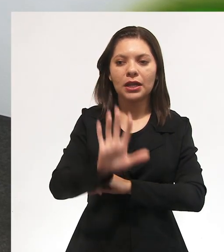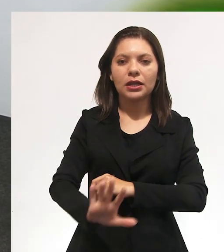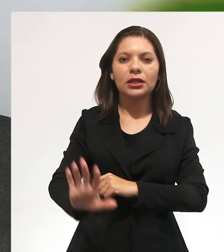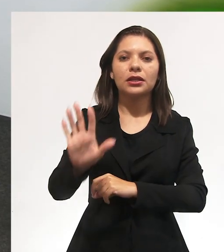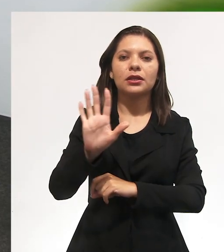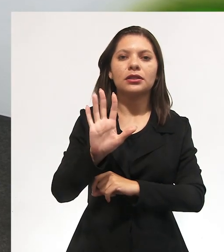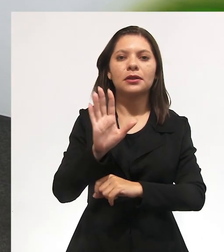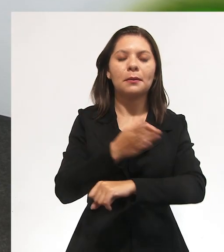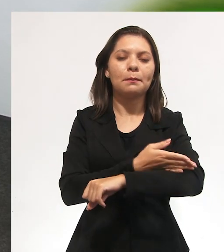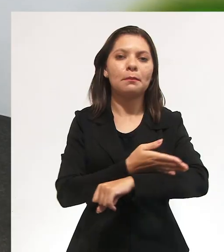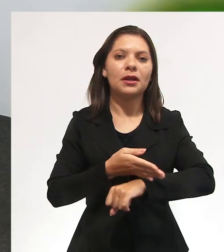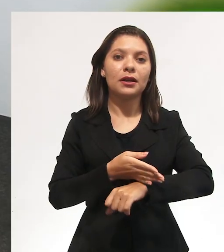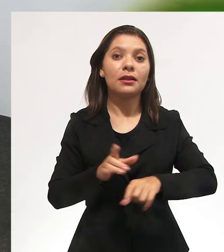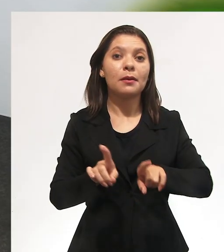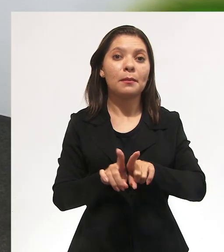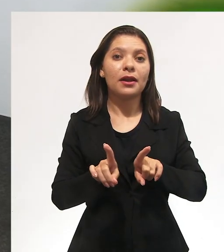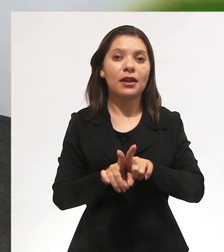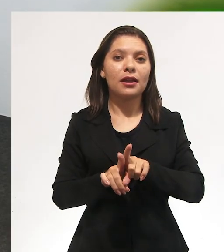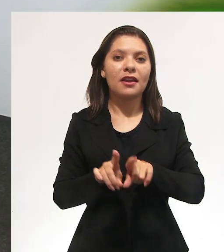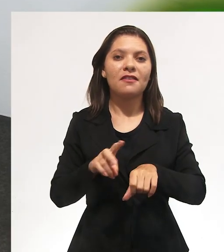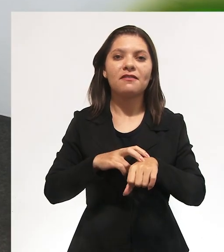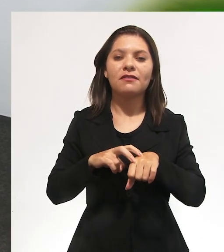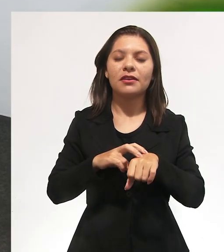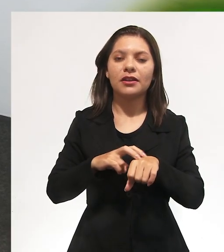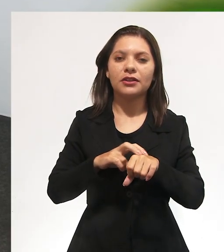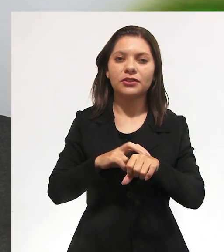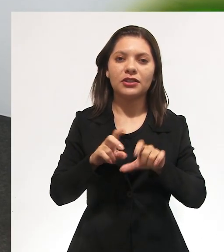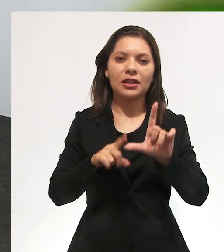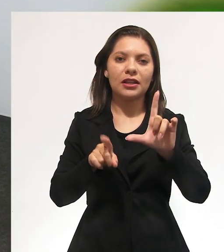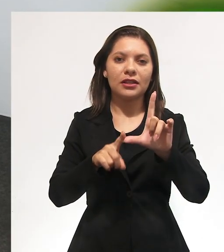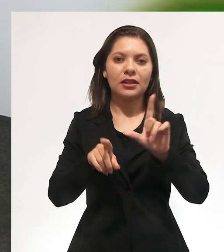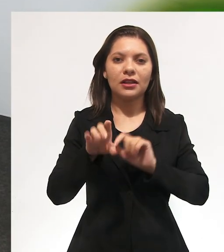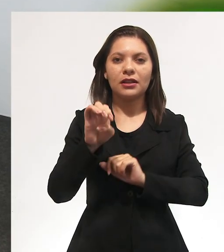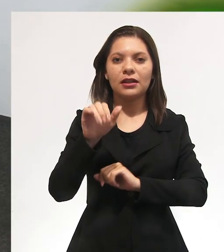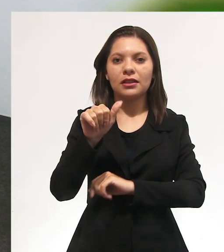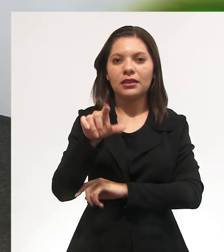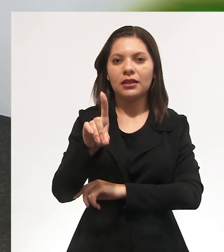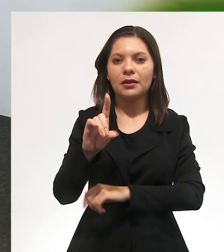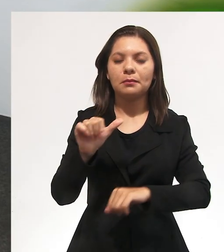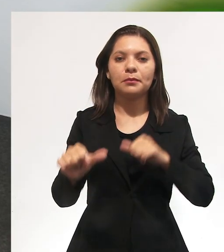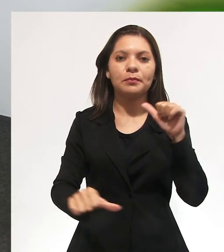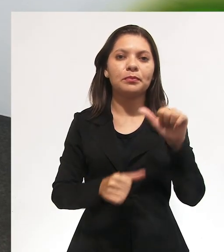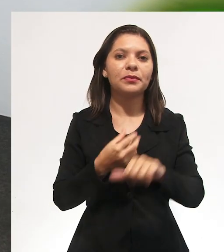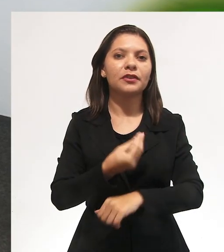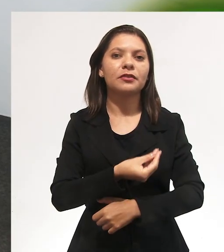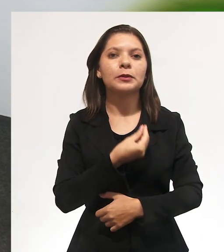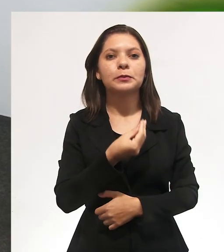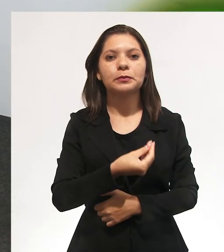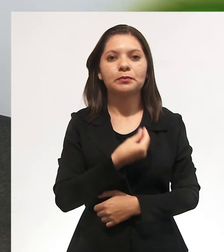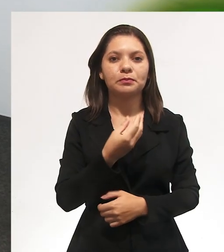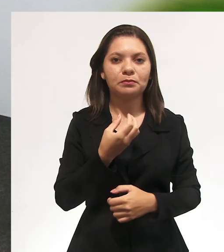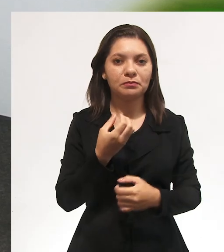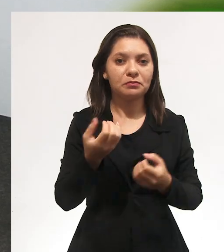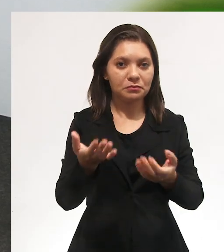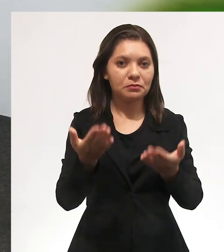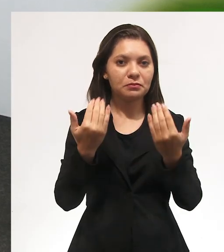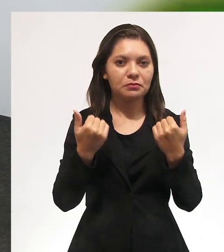de verde está escrito EAD Mudando Realidades. Vamos à nossa aula de